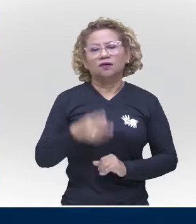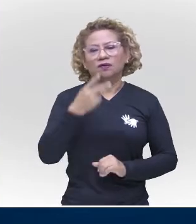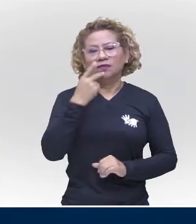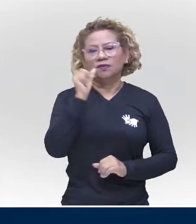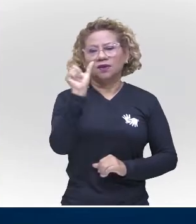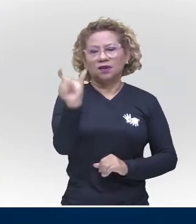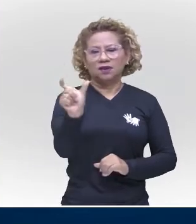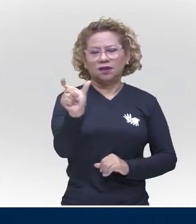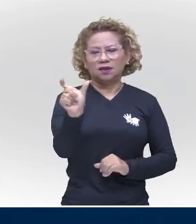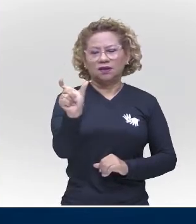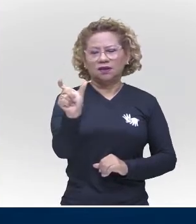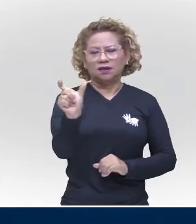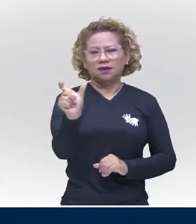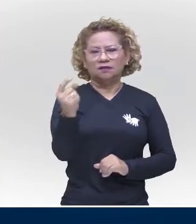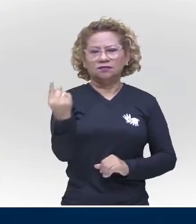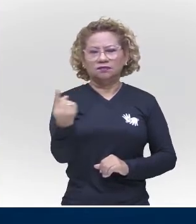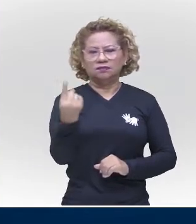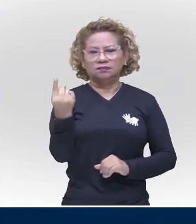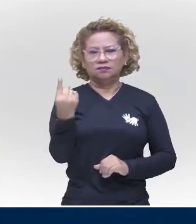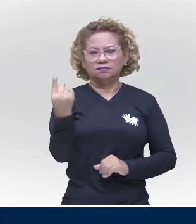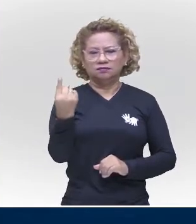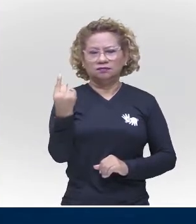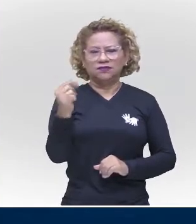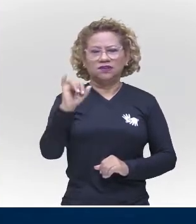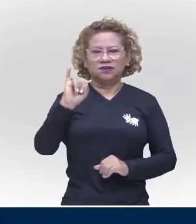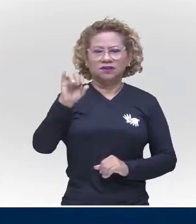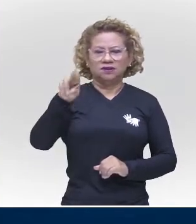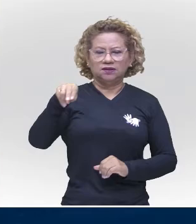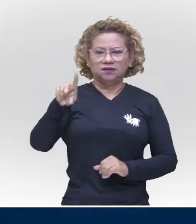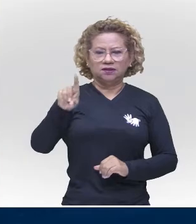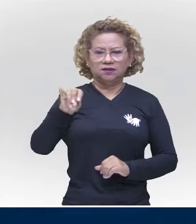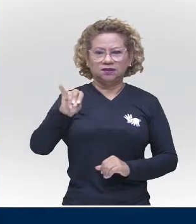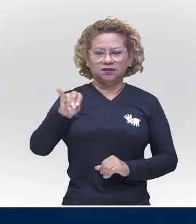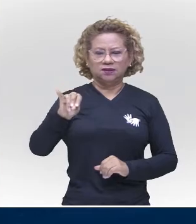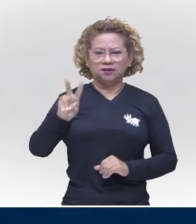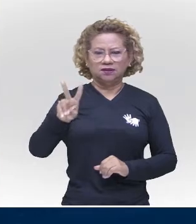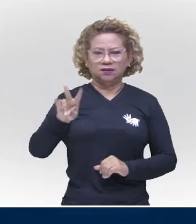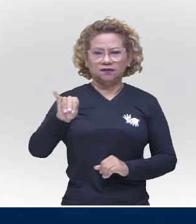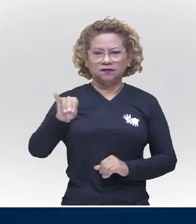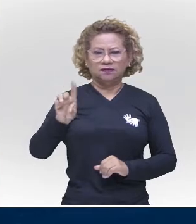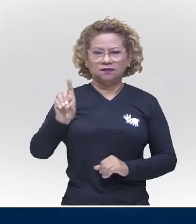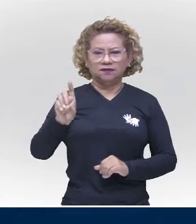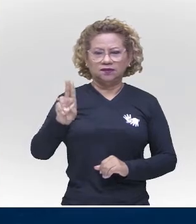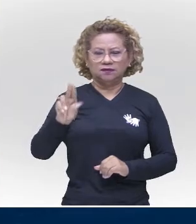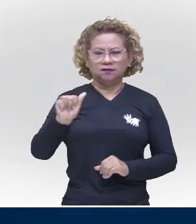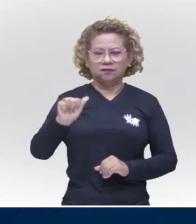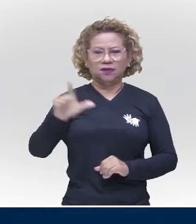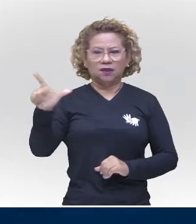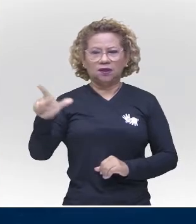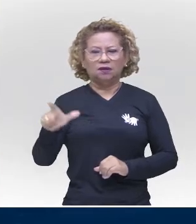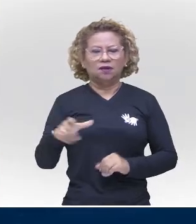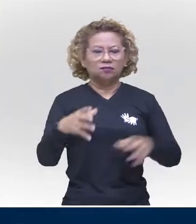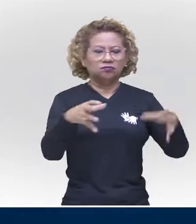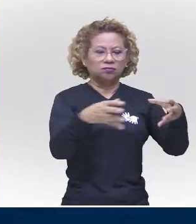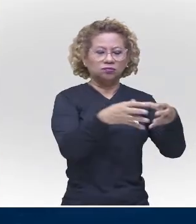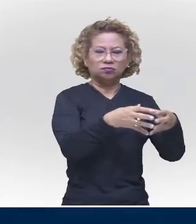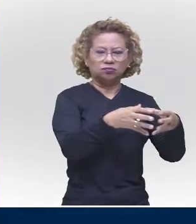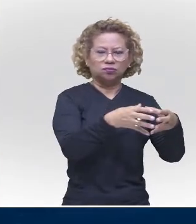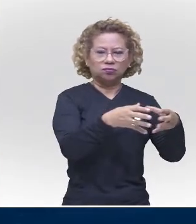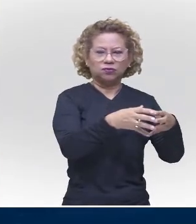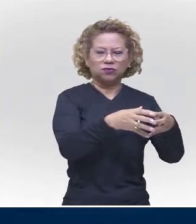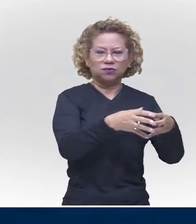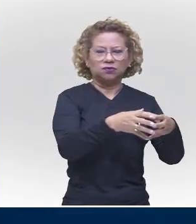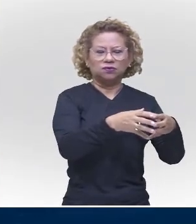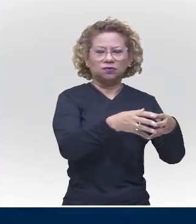teremos um indivíduo competindo contra o outro. Já no coletivo, nós teremos um grupo de